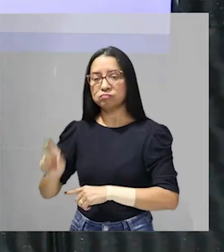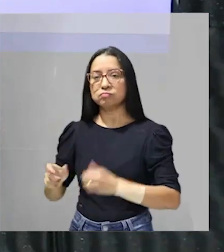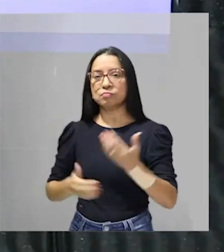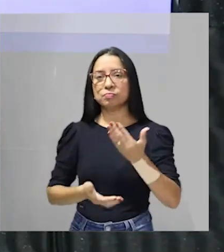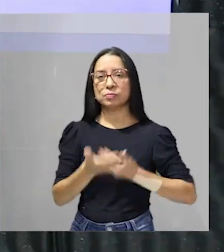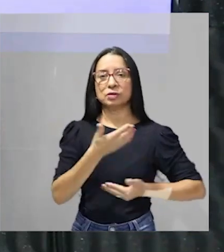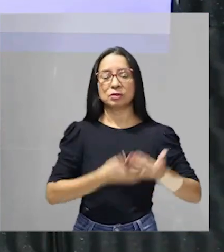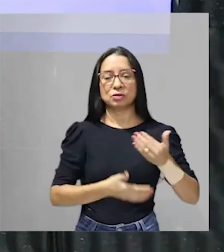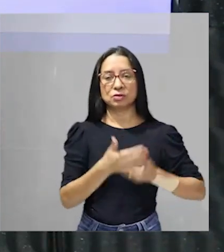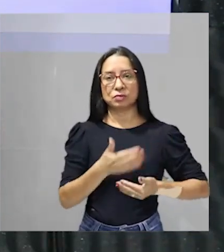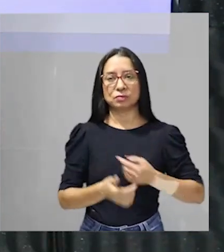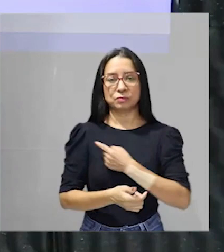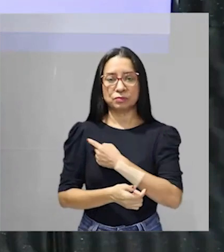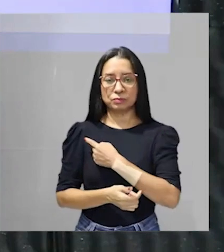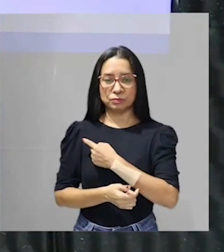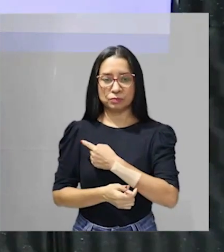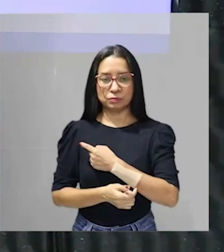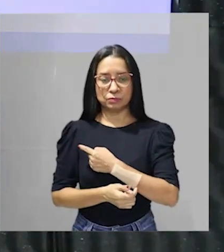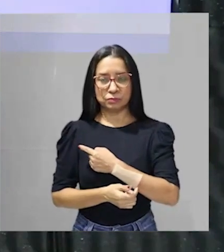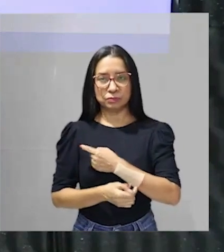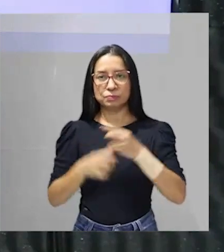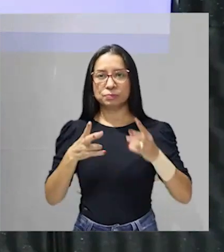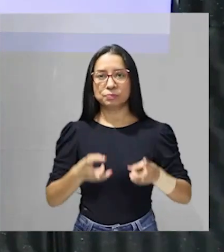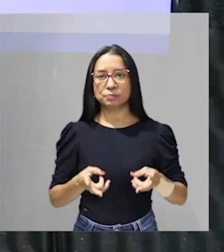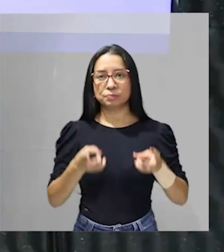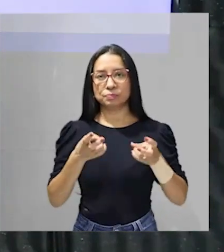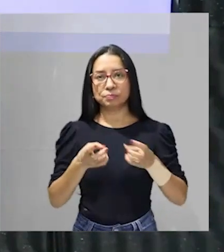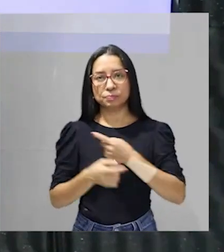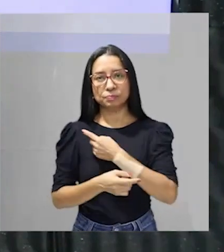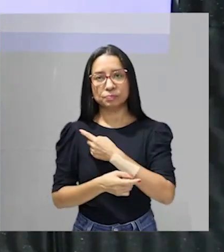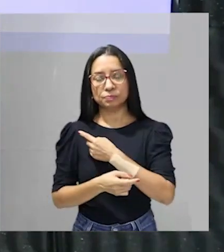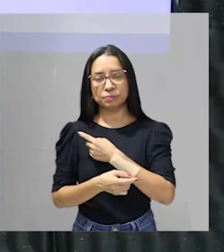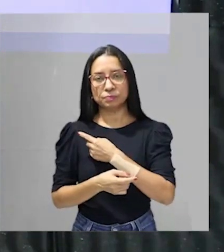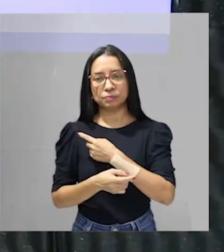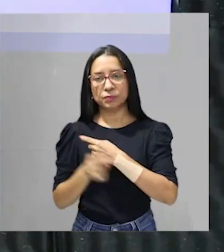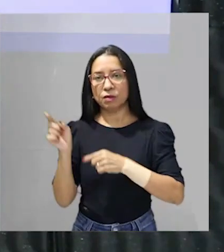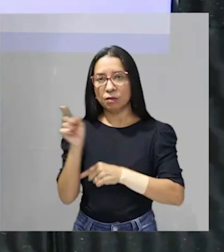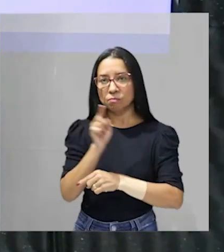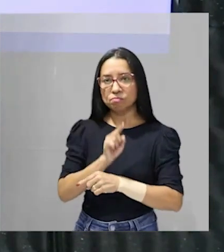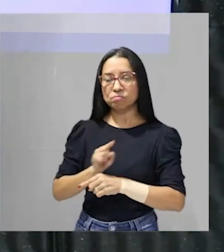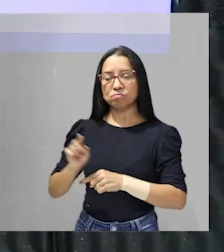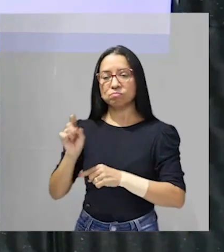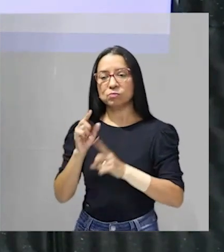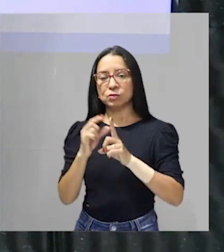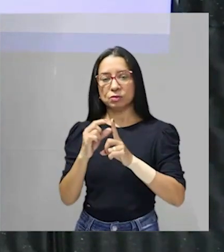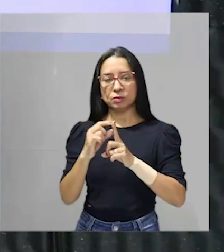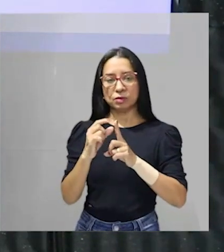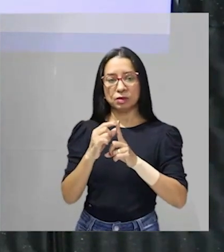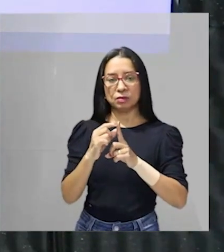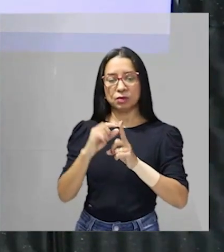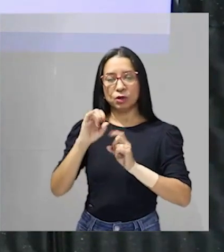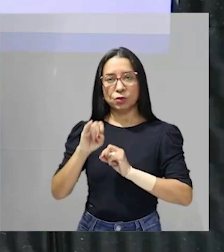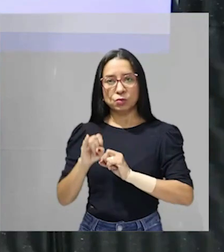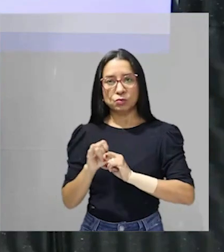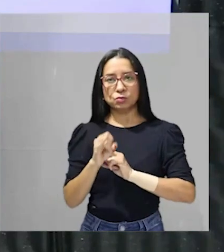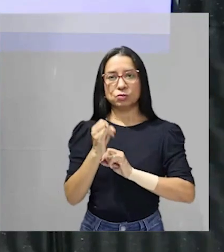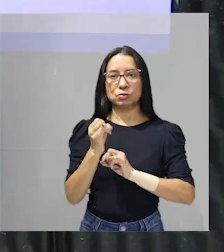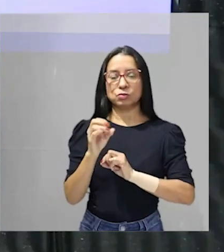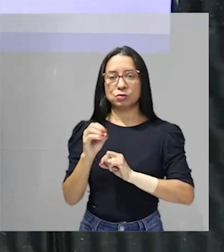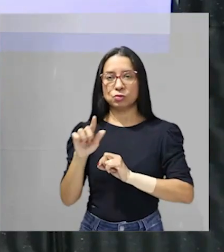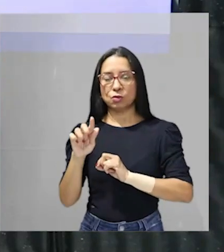você circular bem aqui ó prestam bastante atenção a essas essas palavras aqui ó os jogos